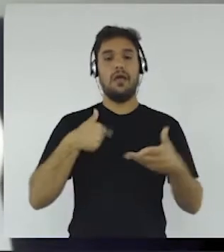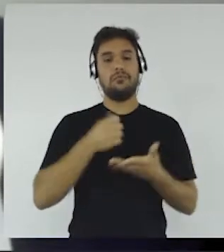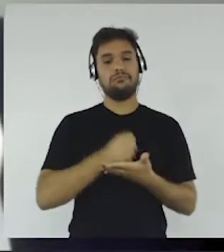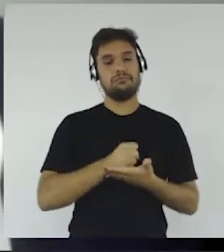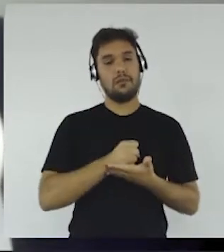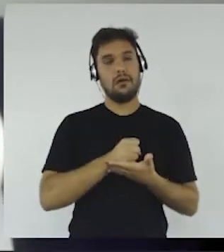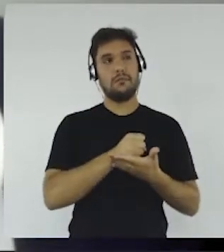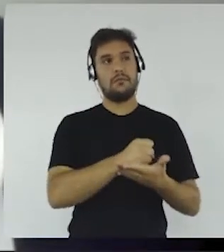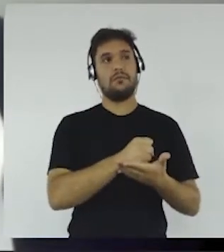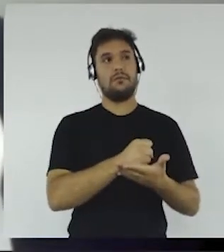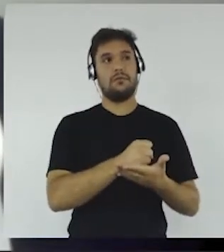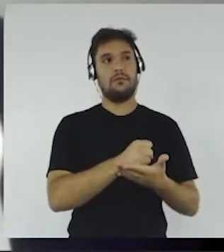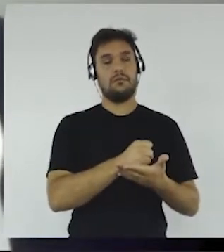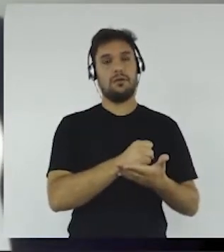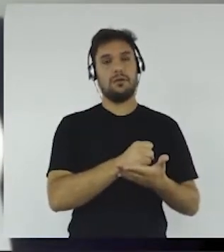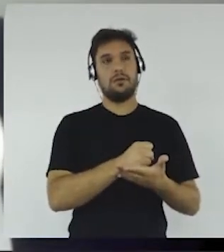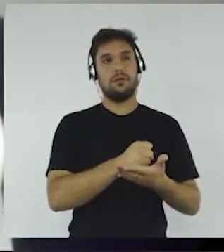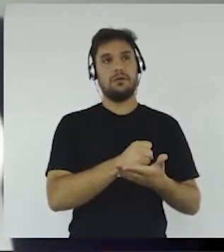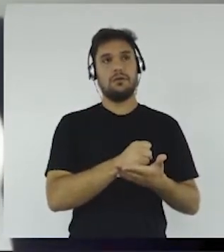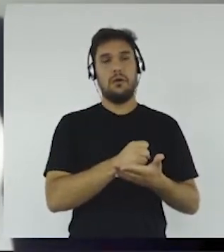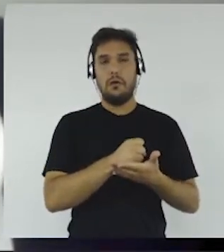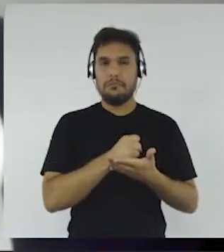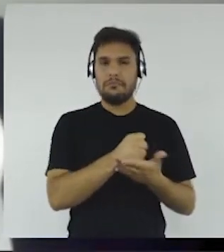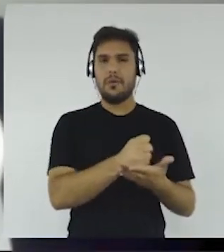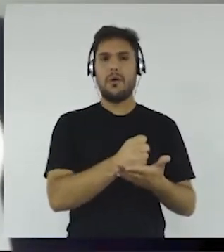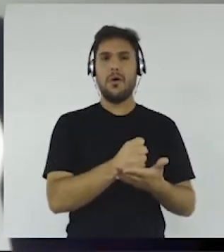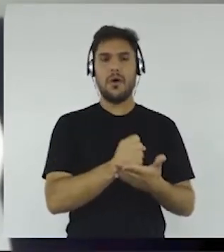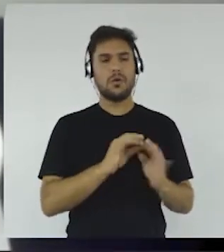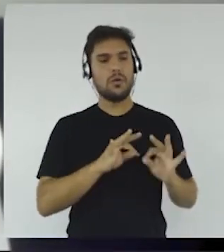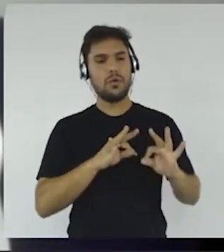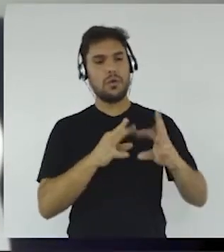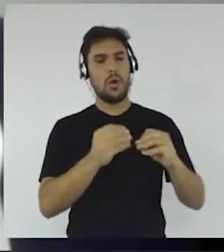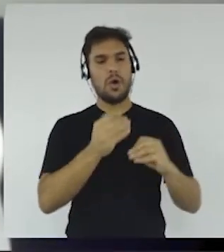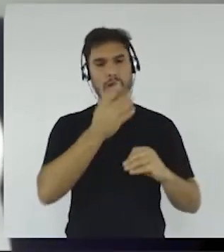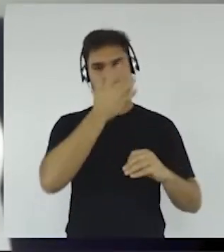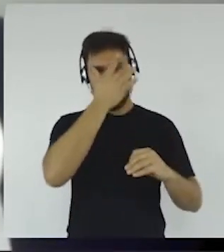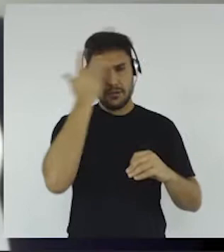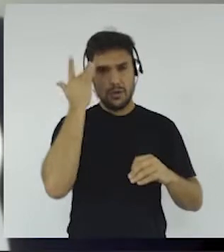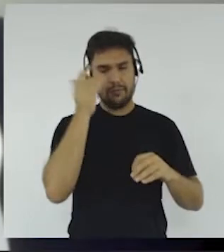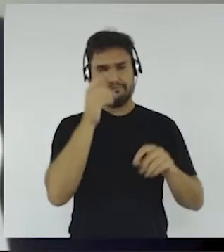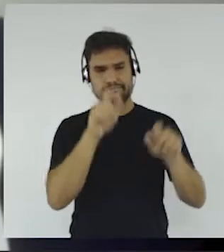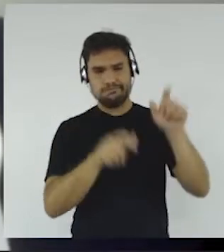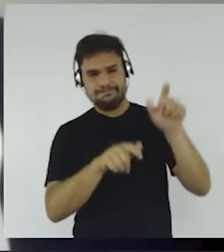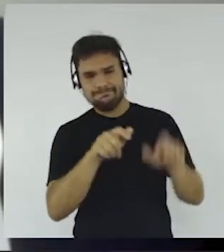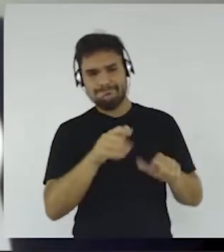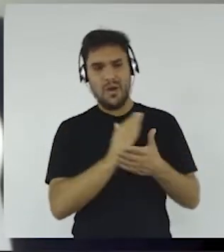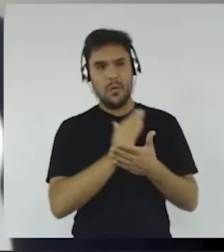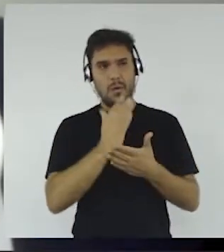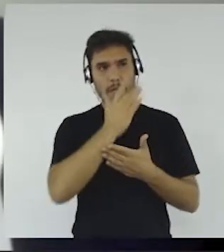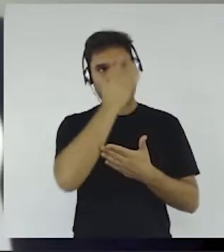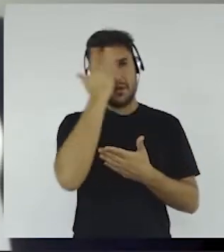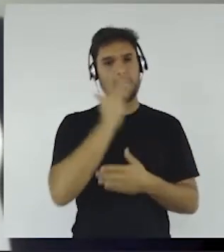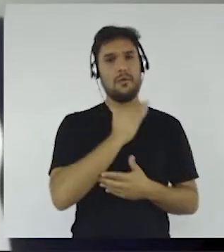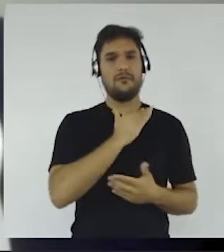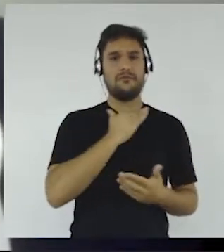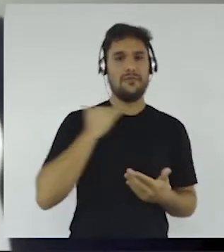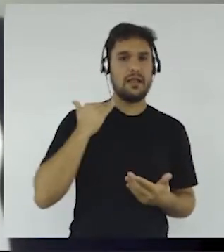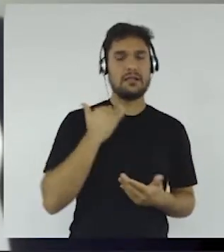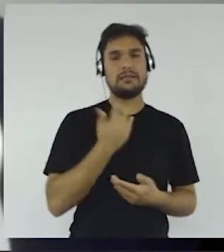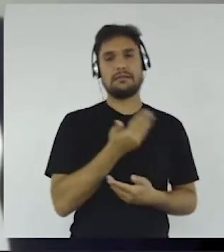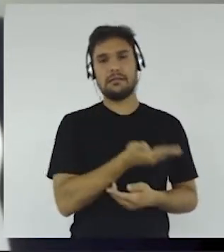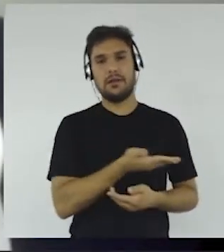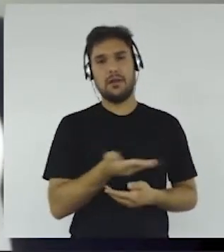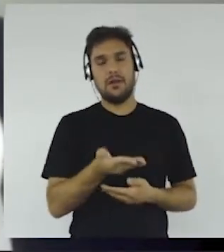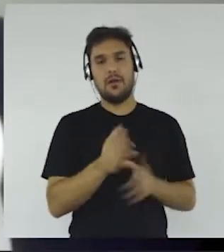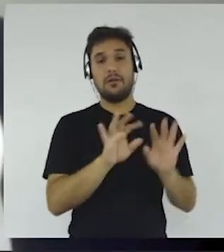solidarizo-me com todos aqueles que tiveram seus familiares e demais